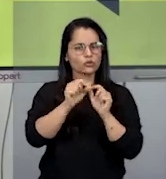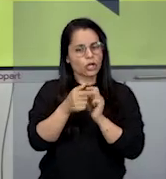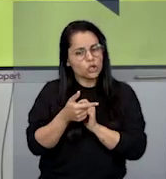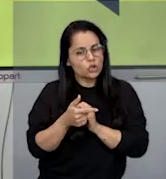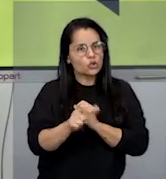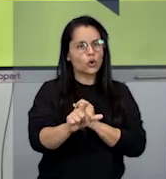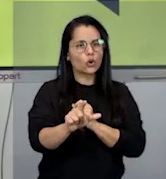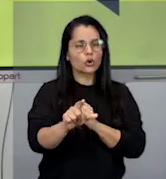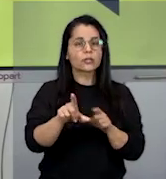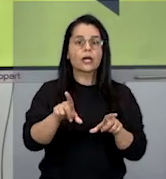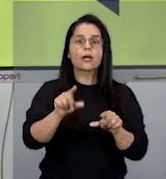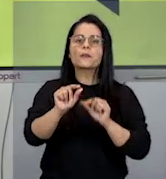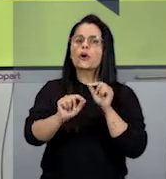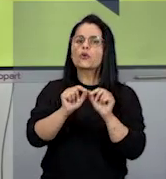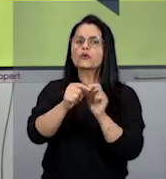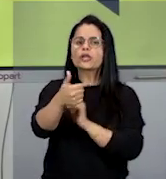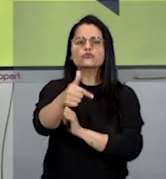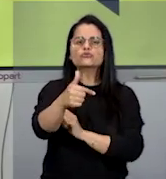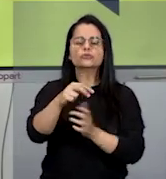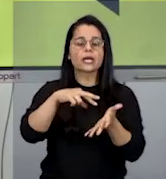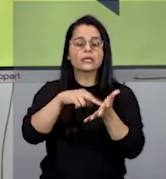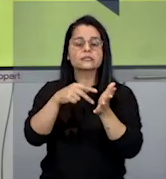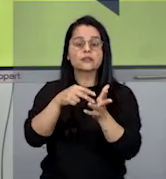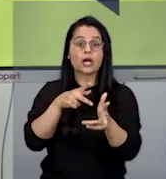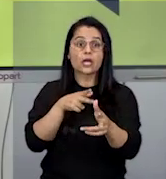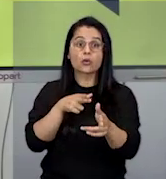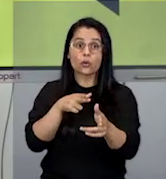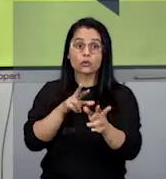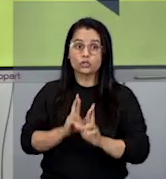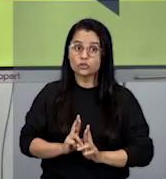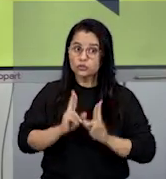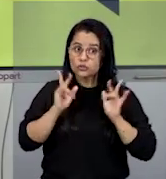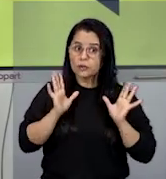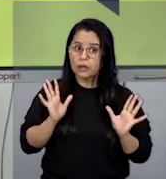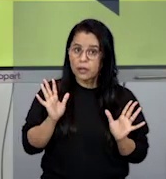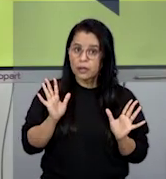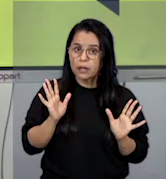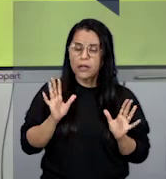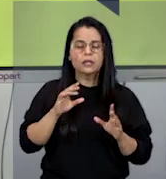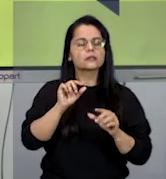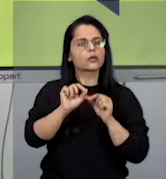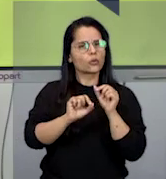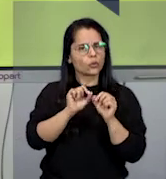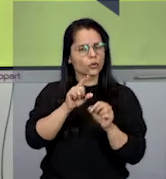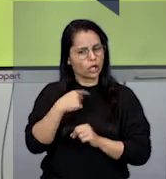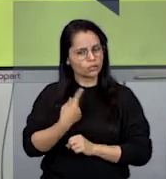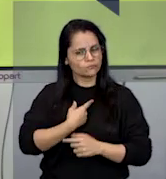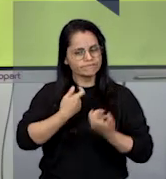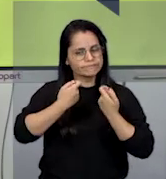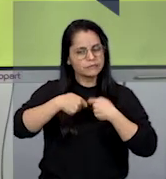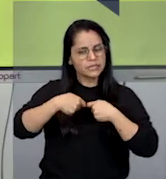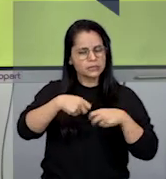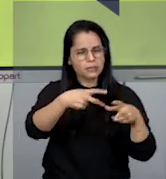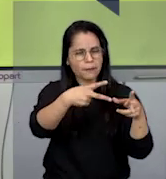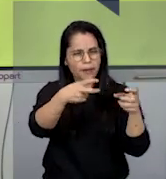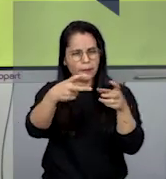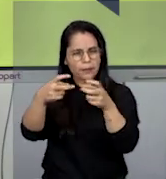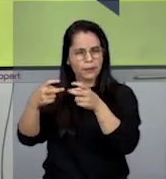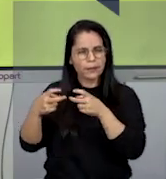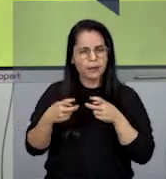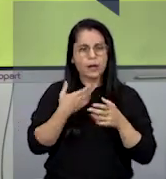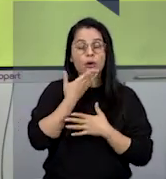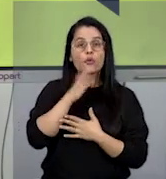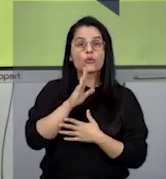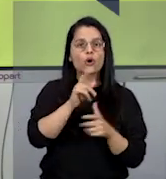outra, mas ela não tem o mesmo significado em situações diferentes, isso a gente vai precisar de perceber